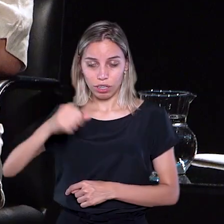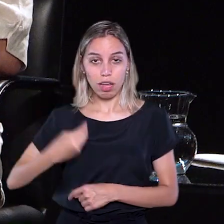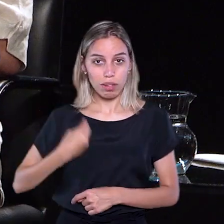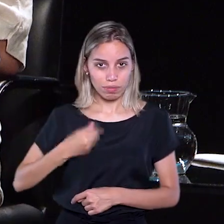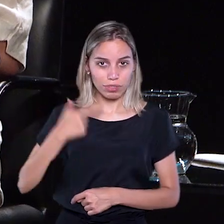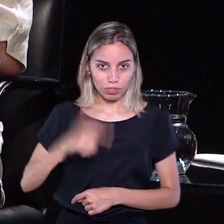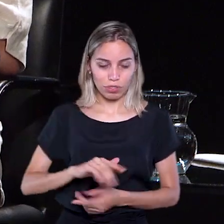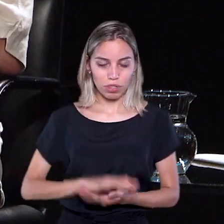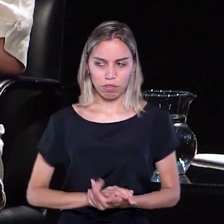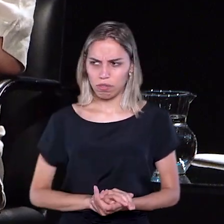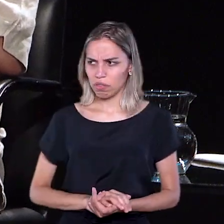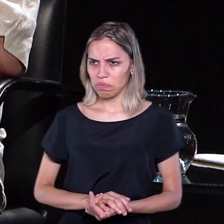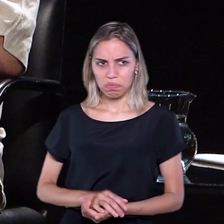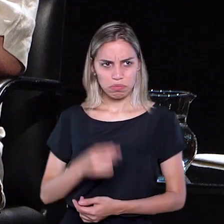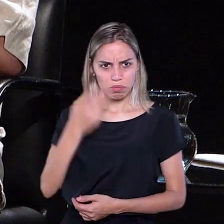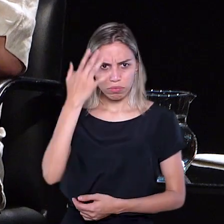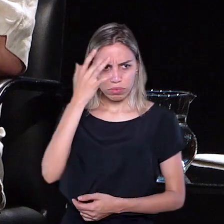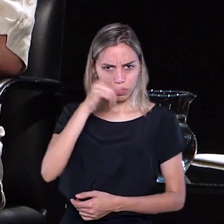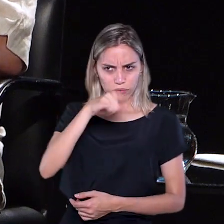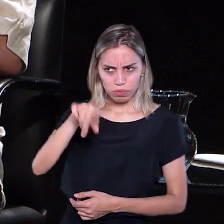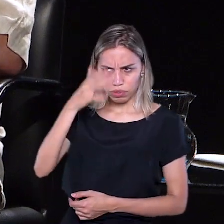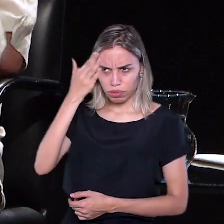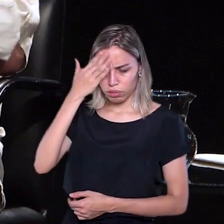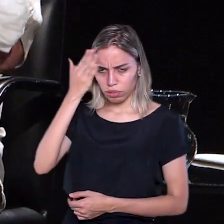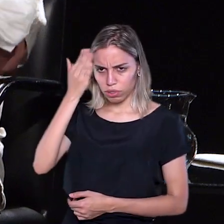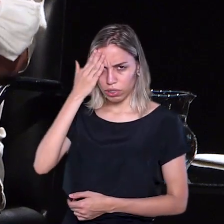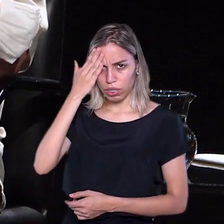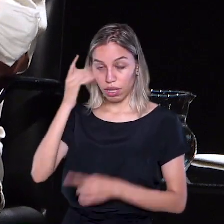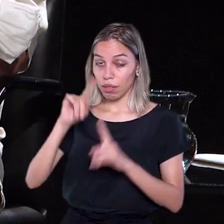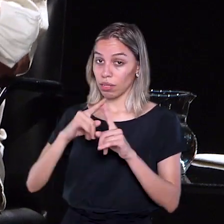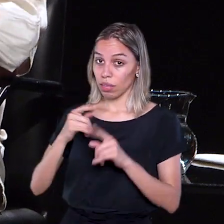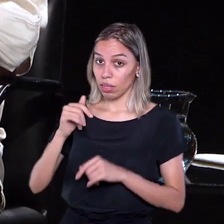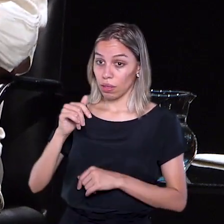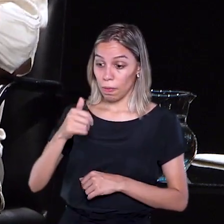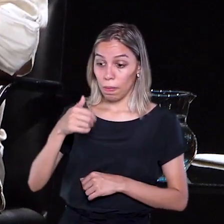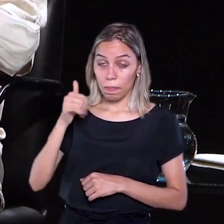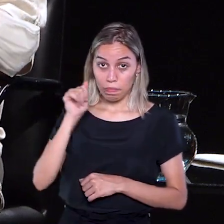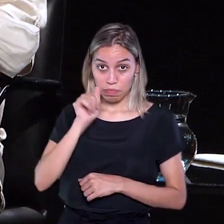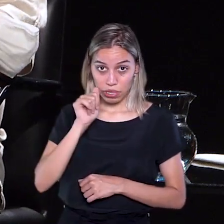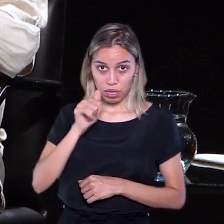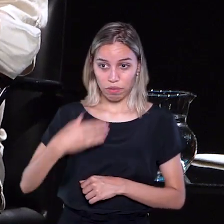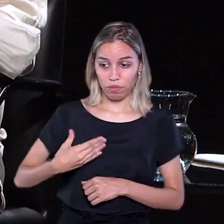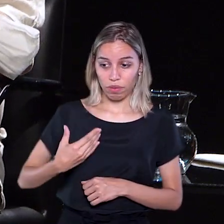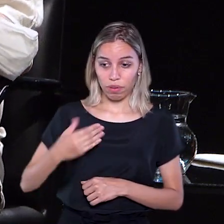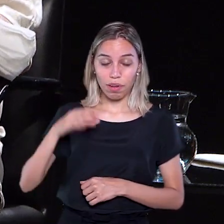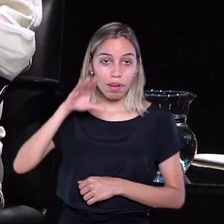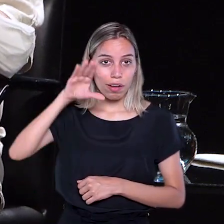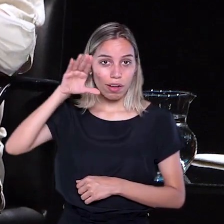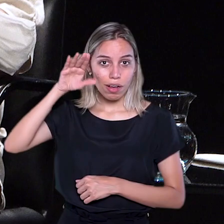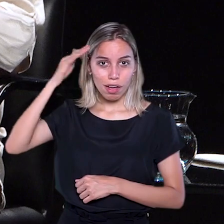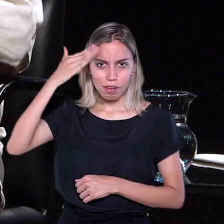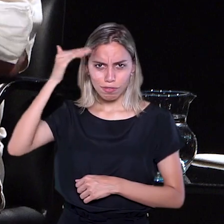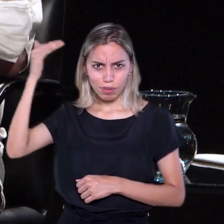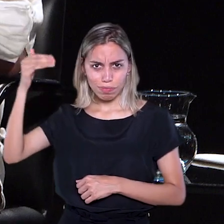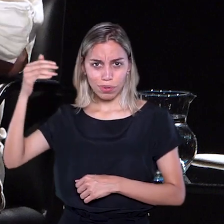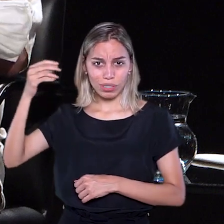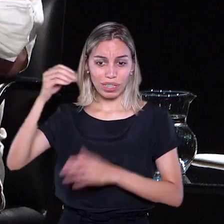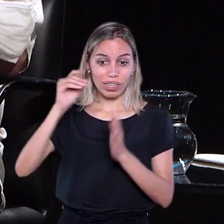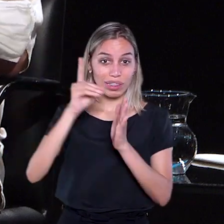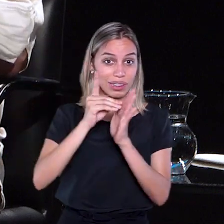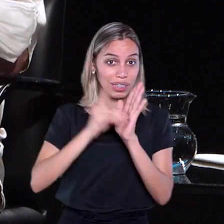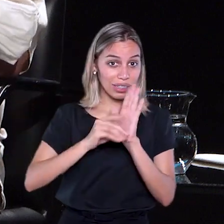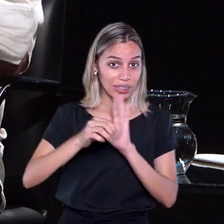sei quem não sabe quem é Carolina, só que Carolina foi famosa na década de 60, Carolina foi